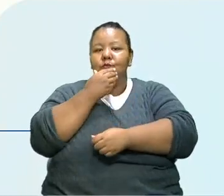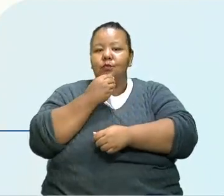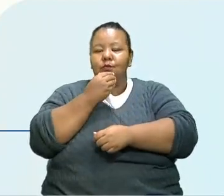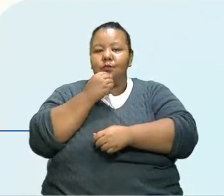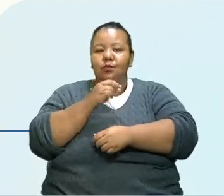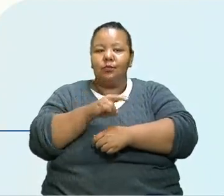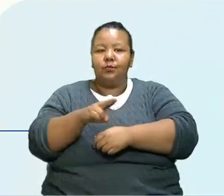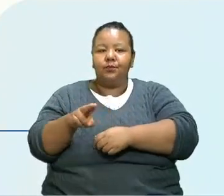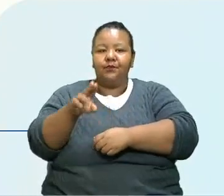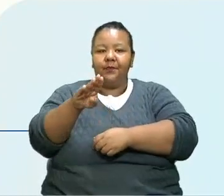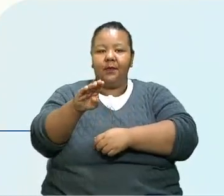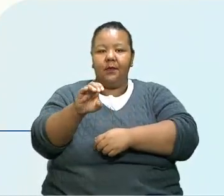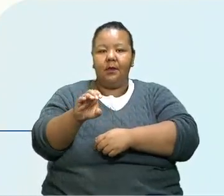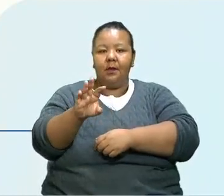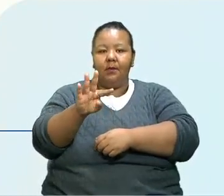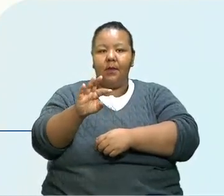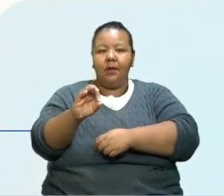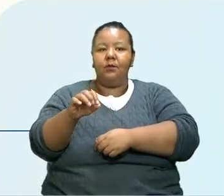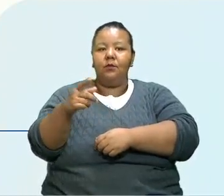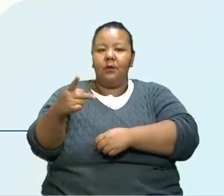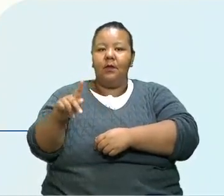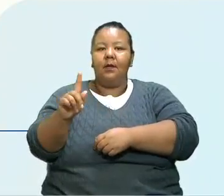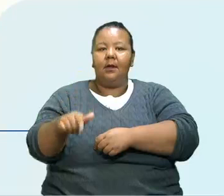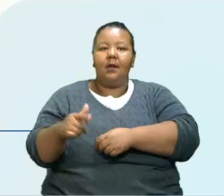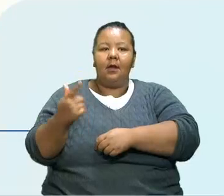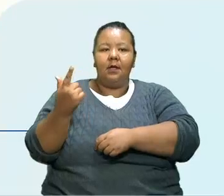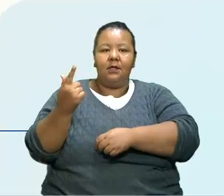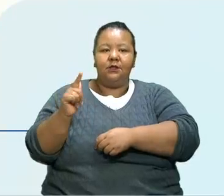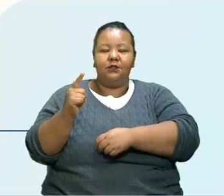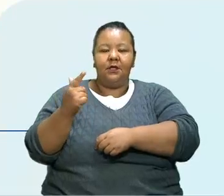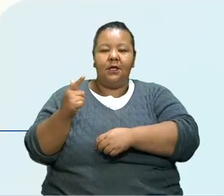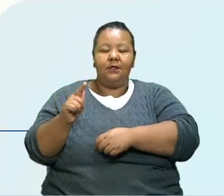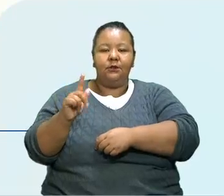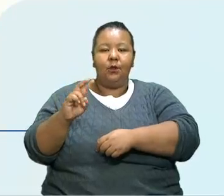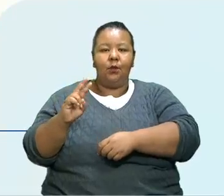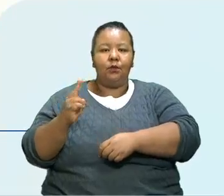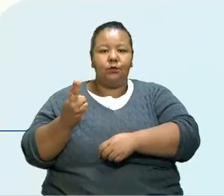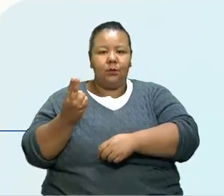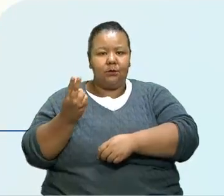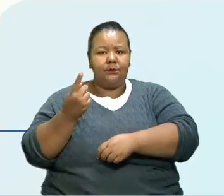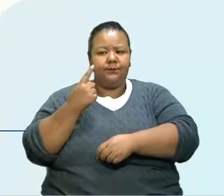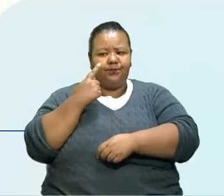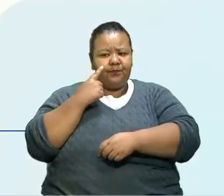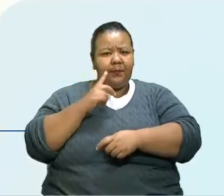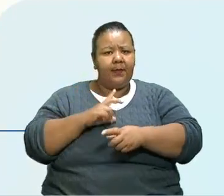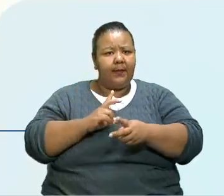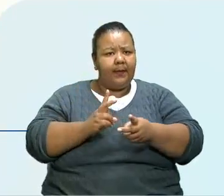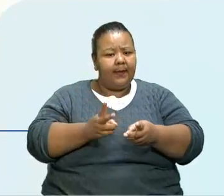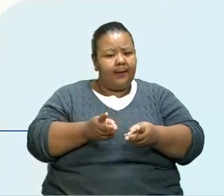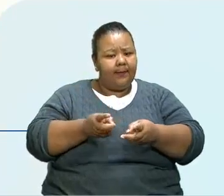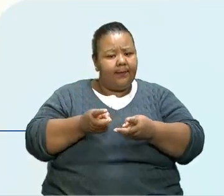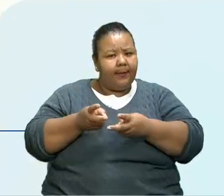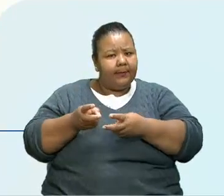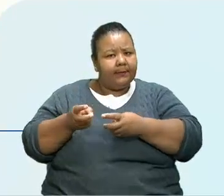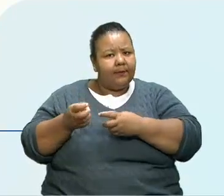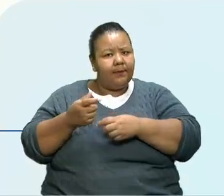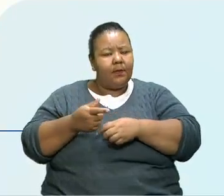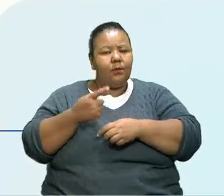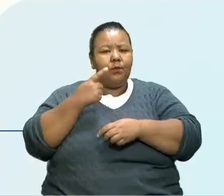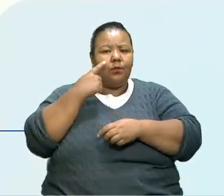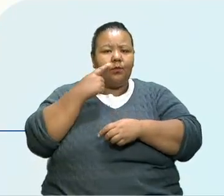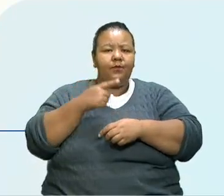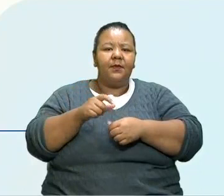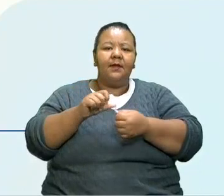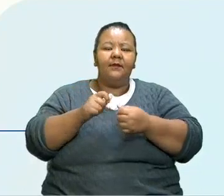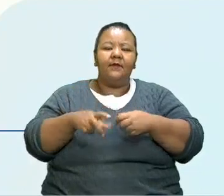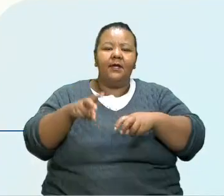de recursos humanos da Module. E aí ele percebeu, a Module trabalha com produtos customizados, planejados,